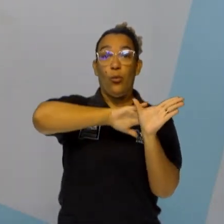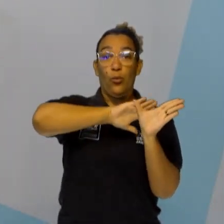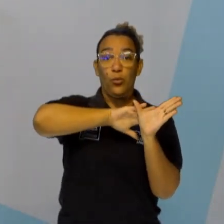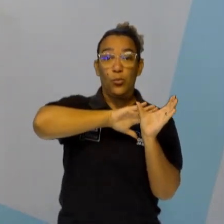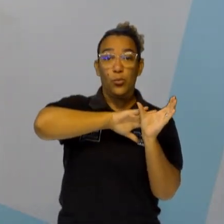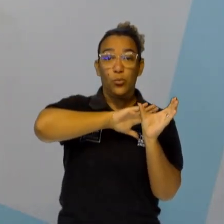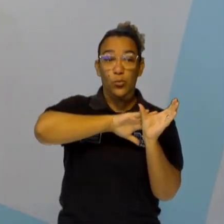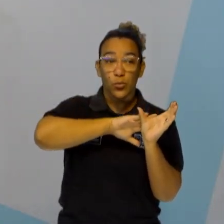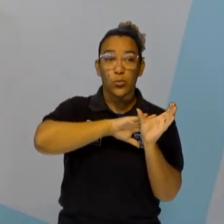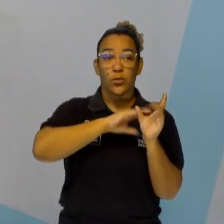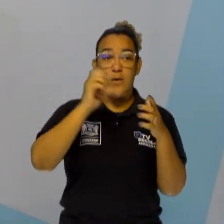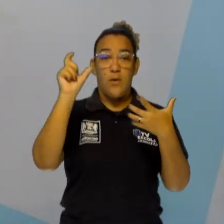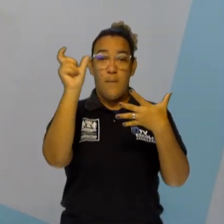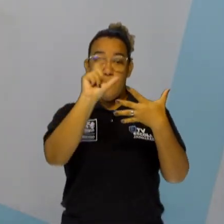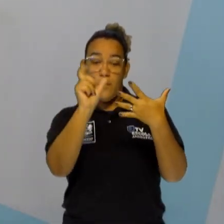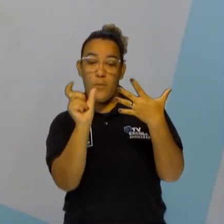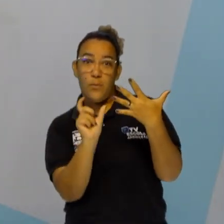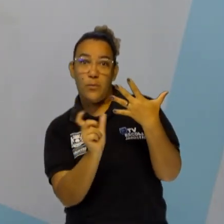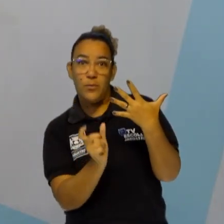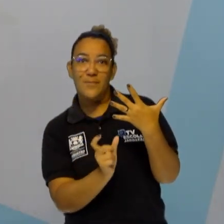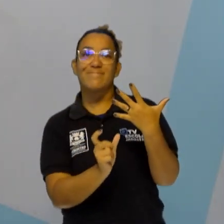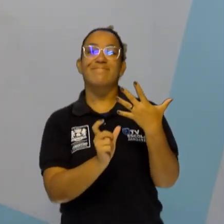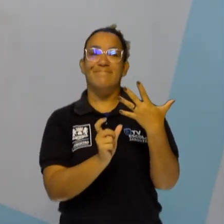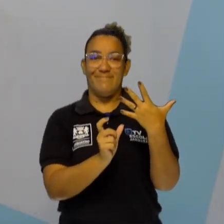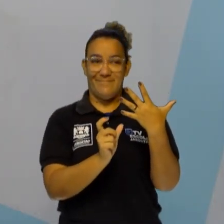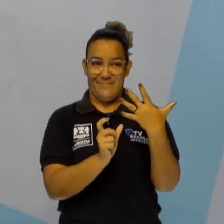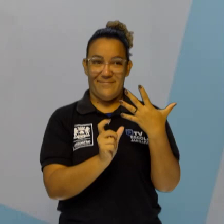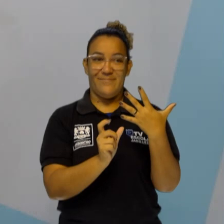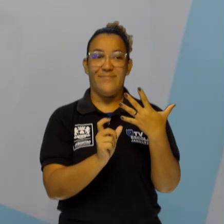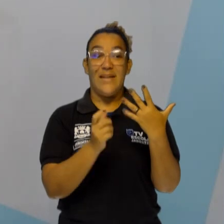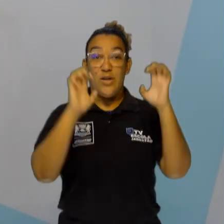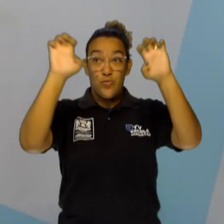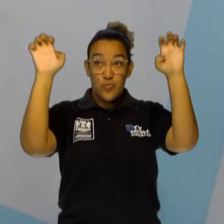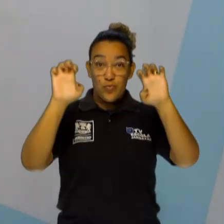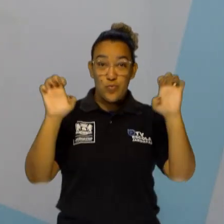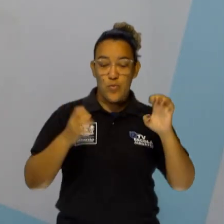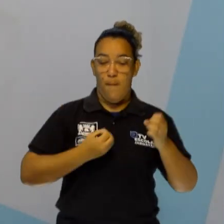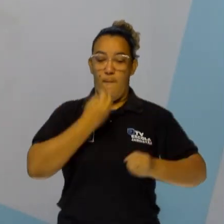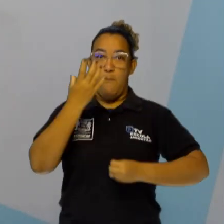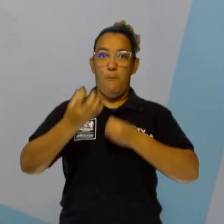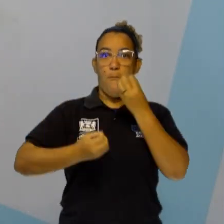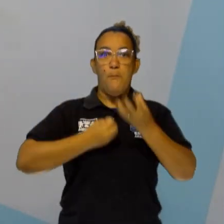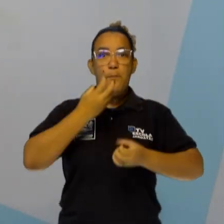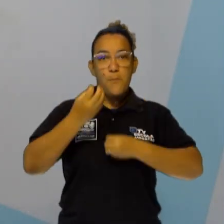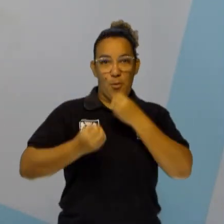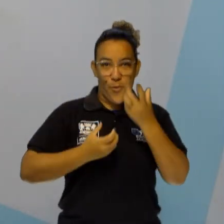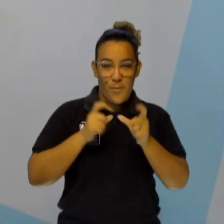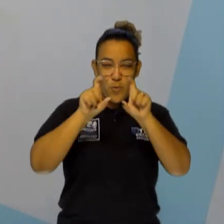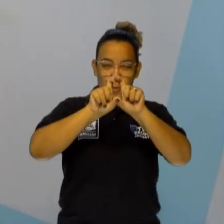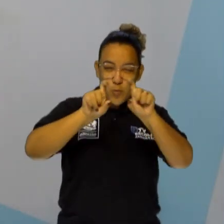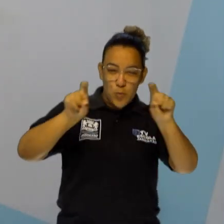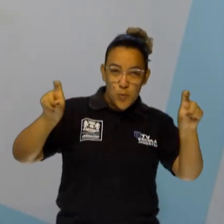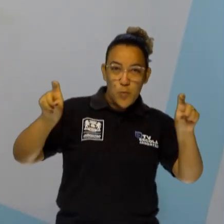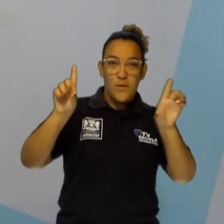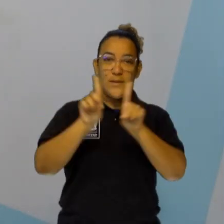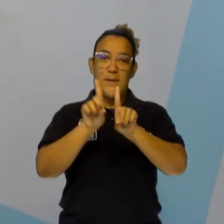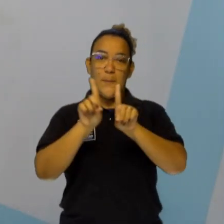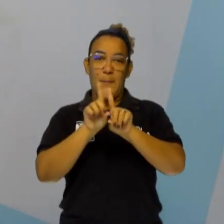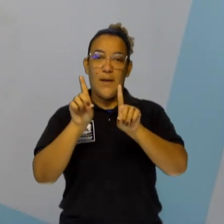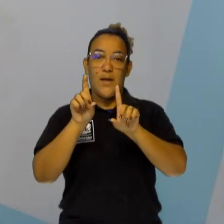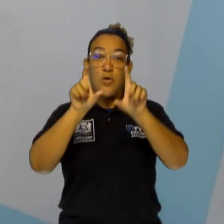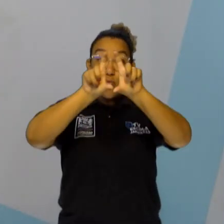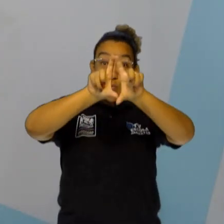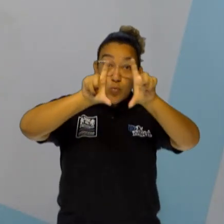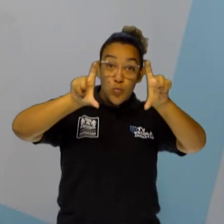é plurissignificativa, conotativa, além da estrutura de um poema, que é feito em versos e estrofes, é o que nós conseguimos